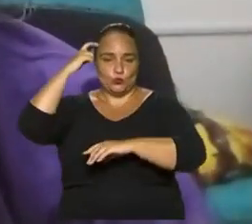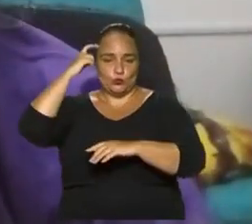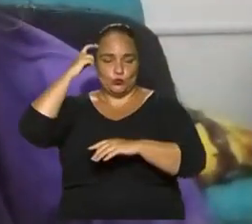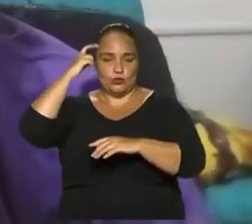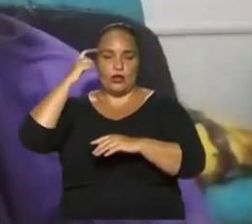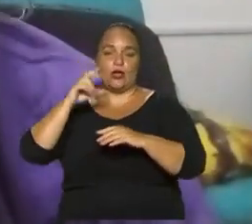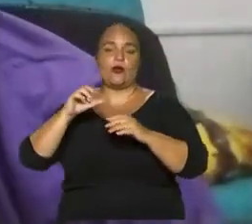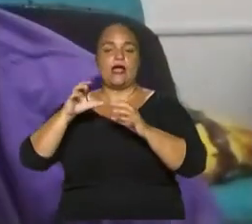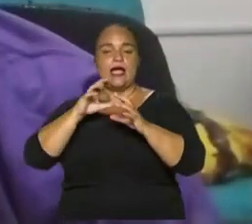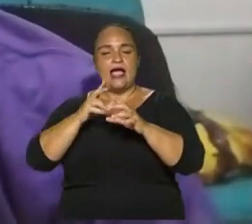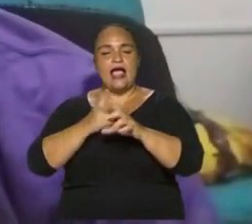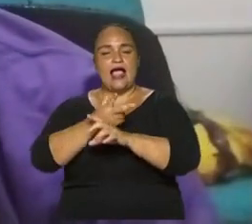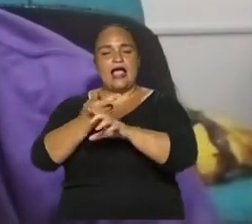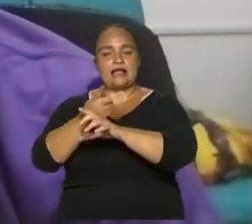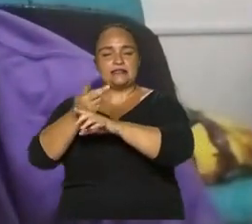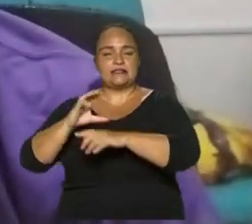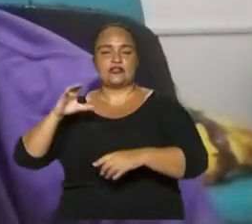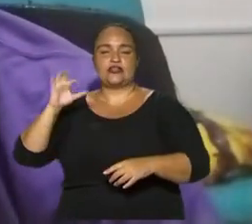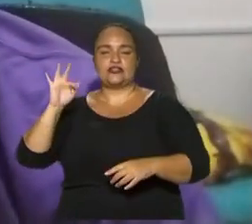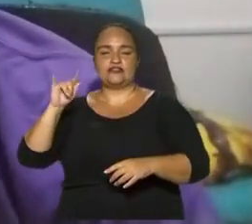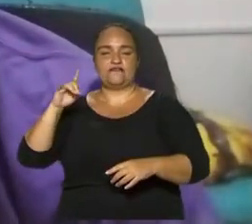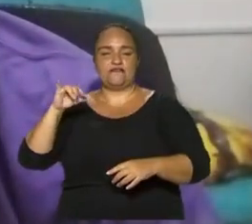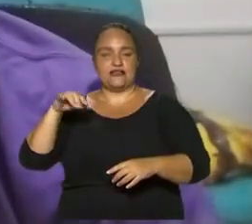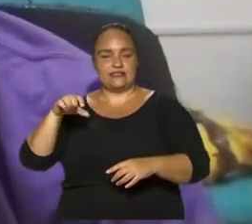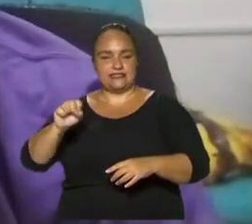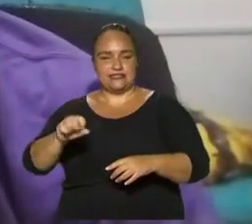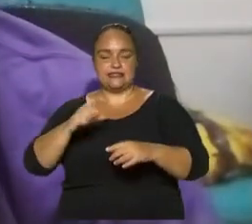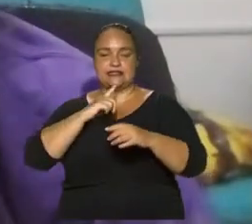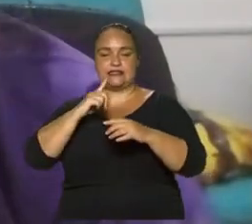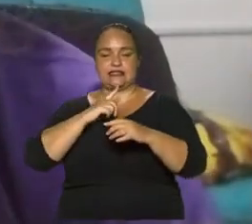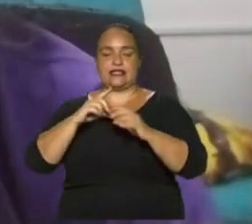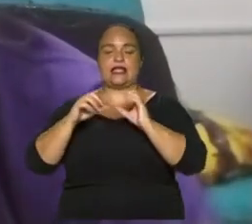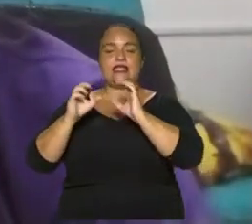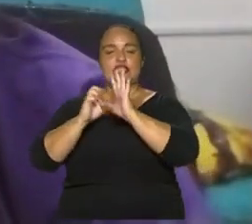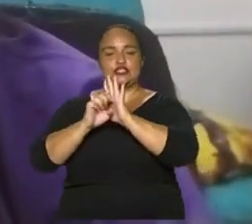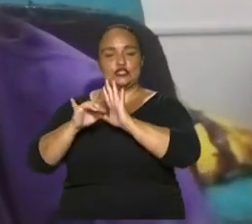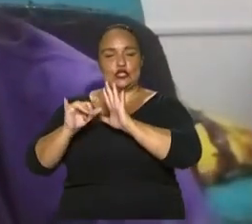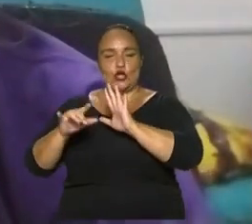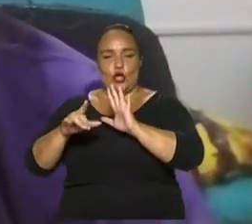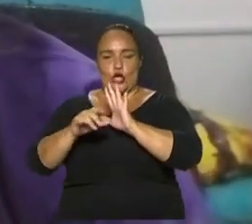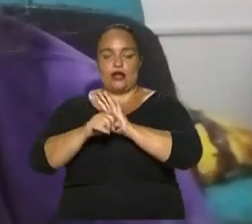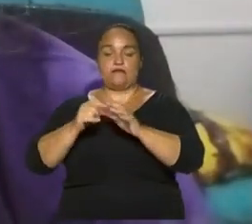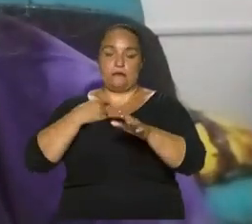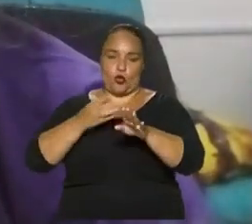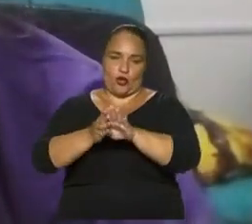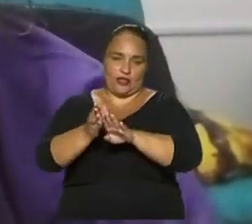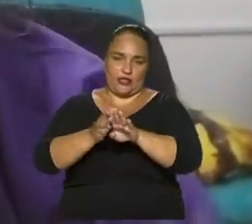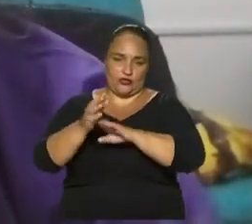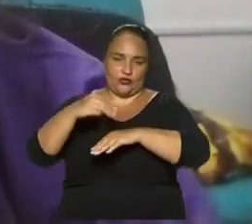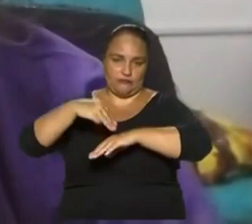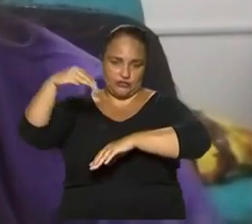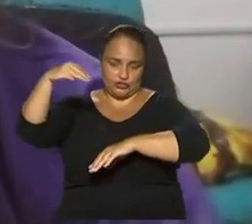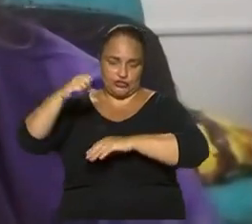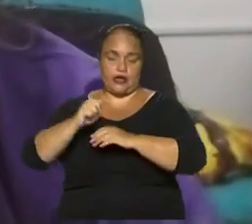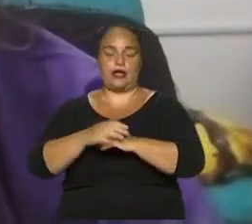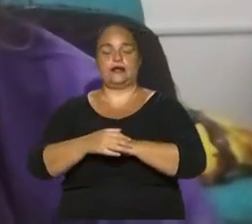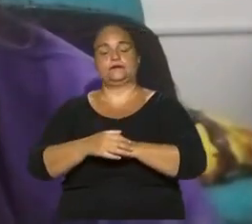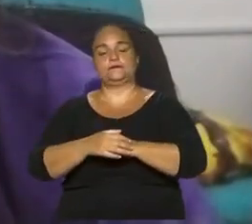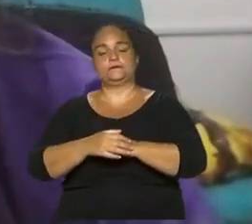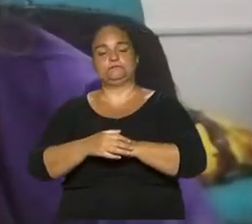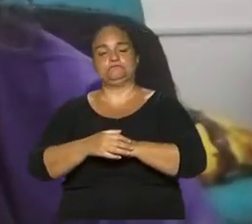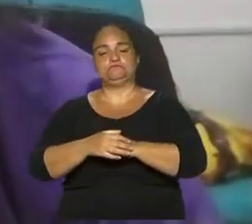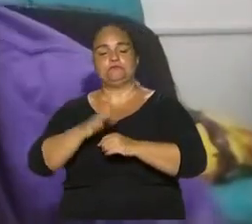Caçadora de Fãs, da Larissa Becco, que saiu pela editora VEC, que foi minha orientanda de mestrado. e